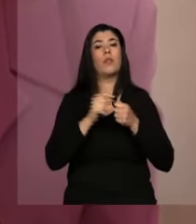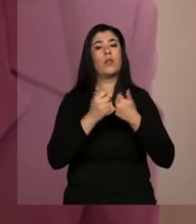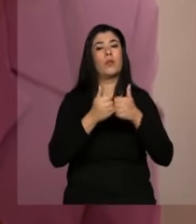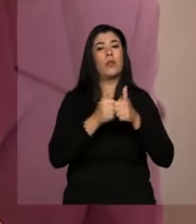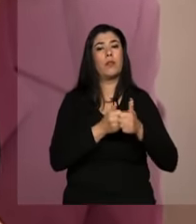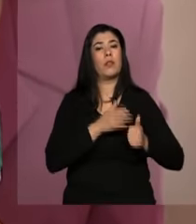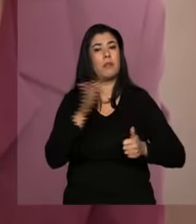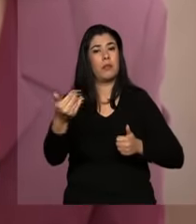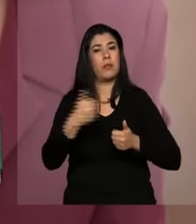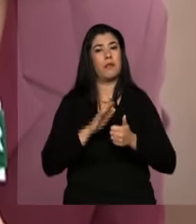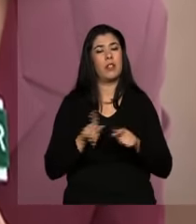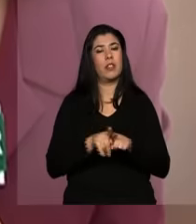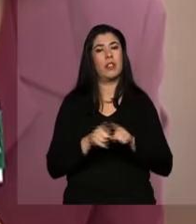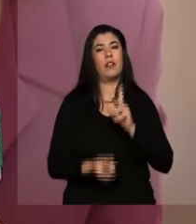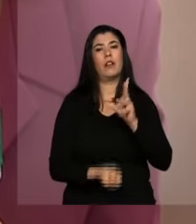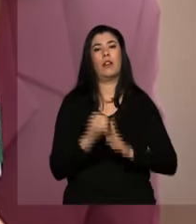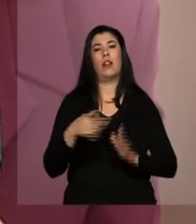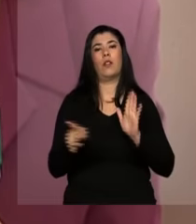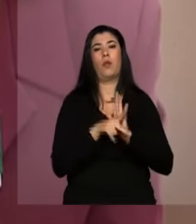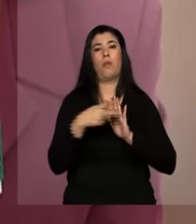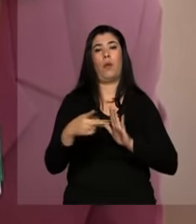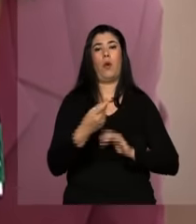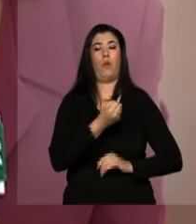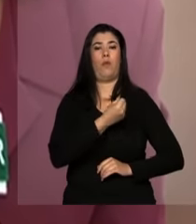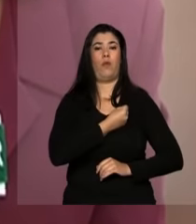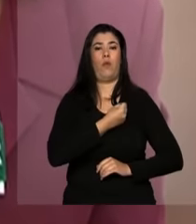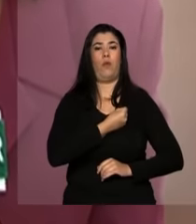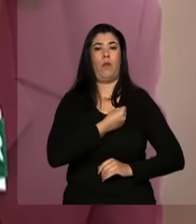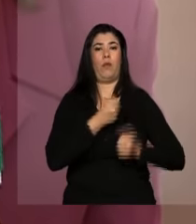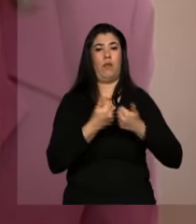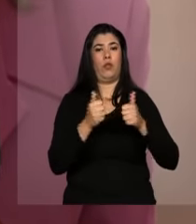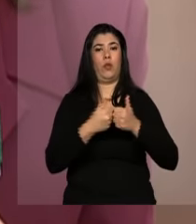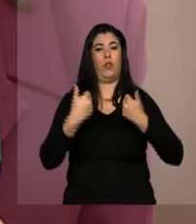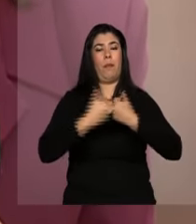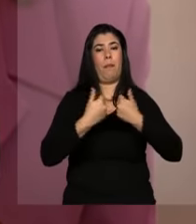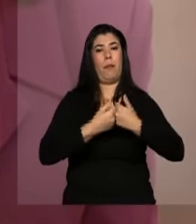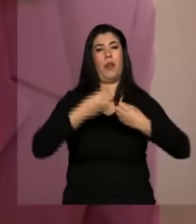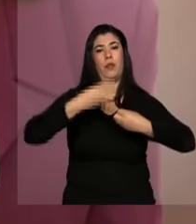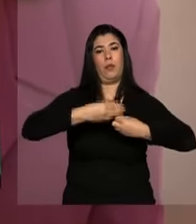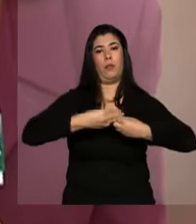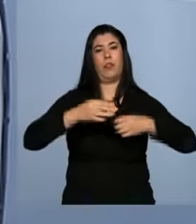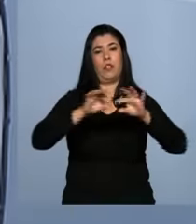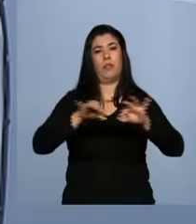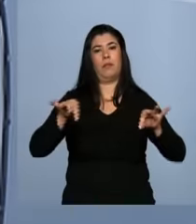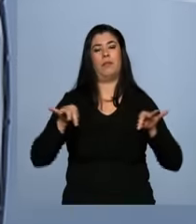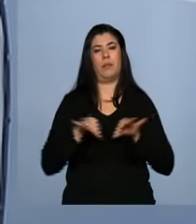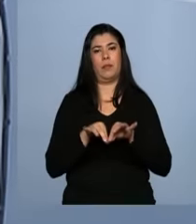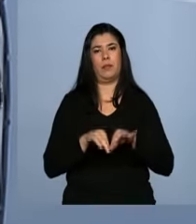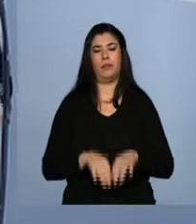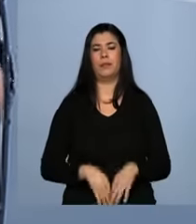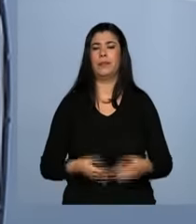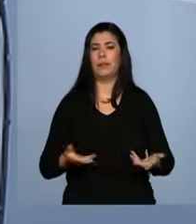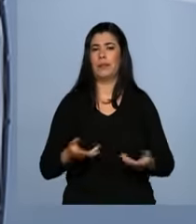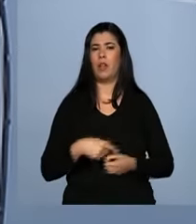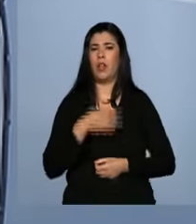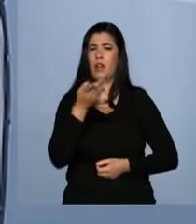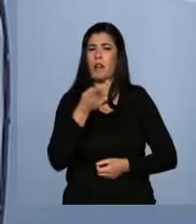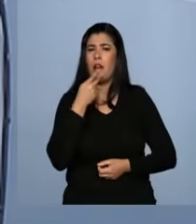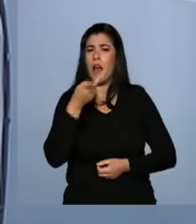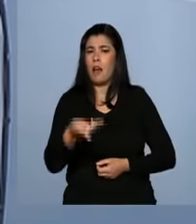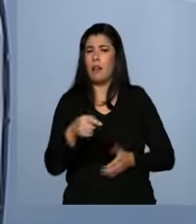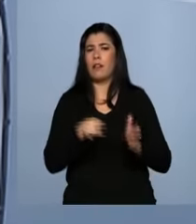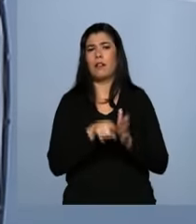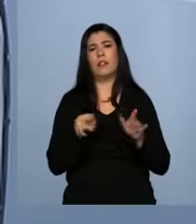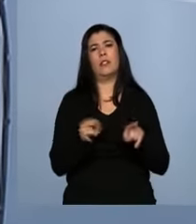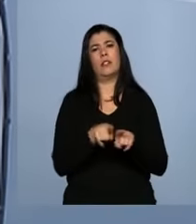dos moradores, foi criada uma linha de ônibus municipal que passa perto da entrada do condomínio. Aqui, além